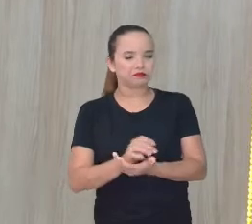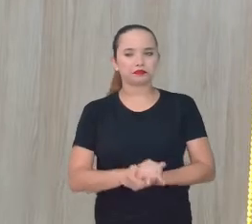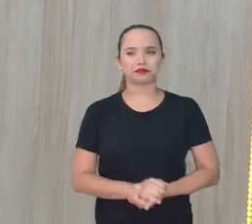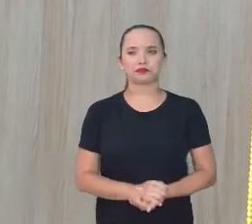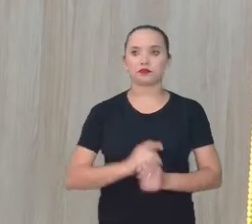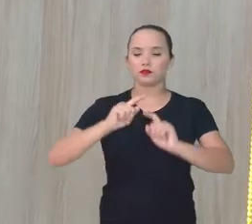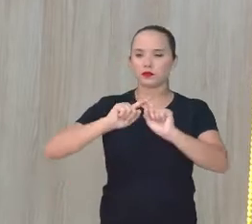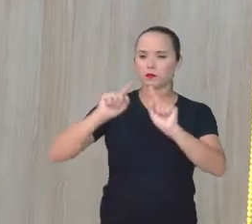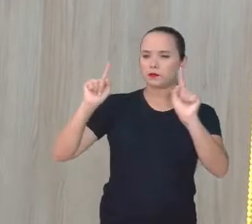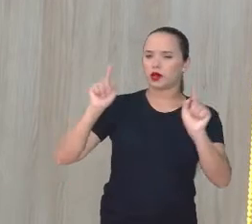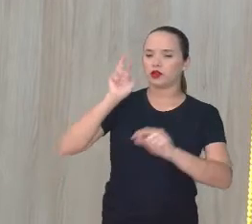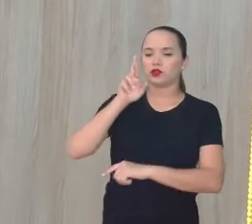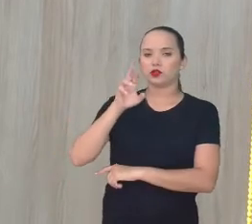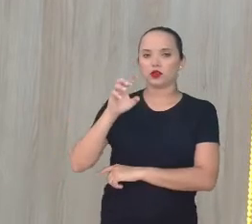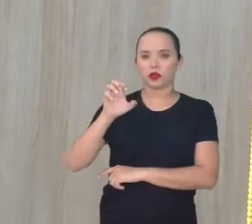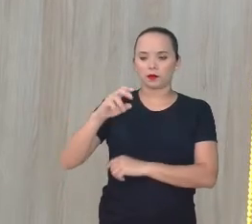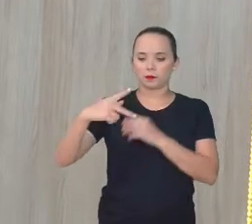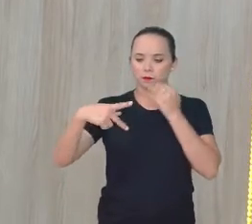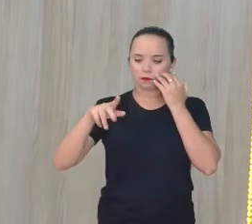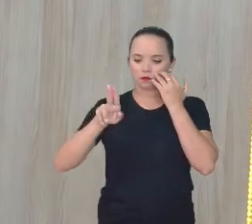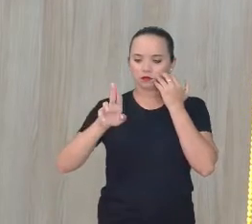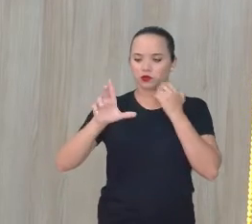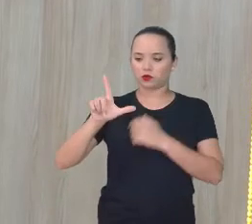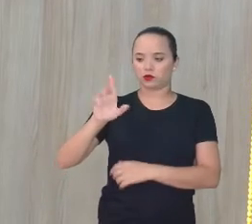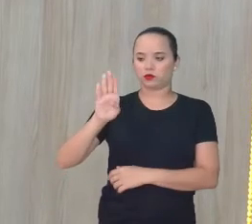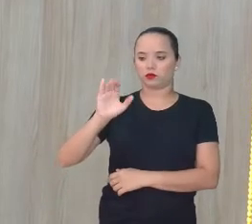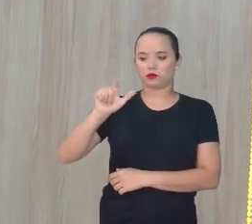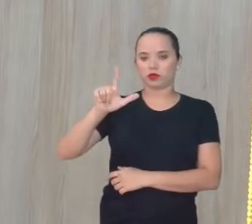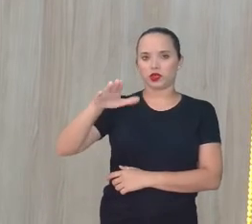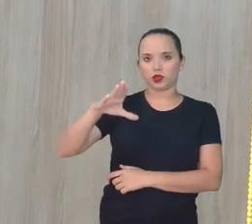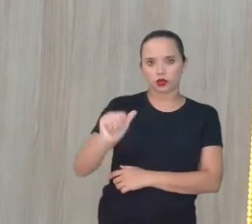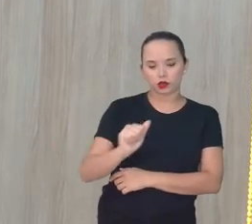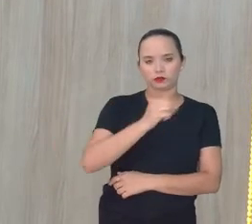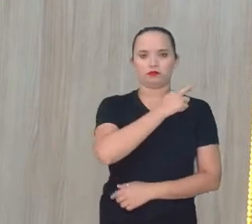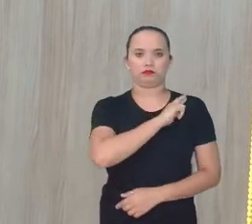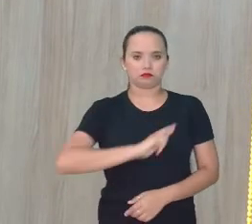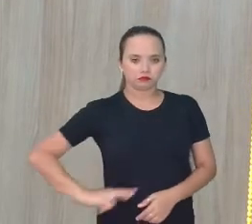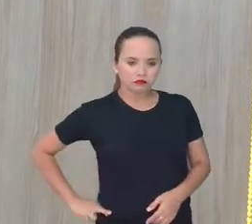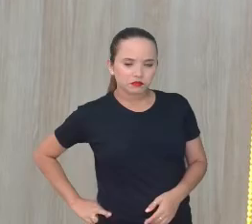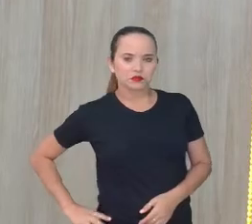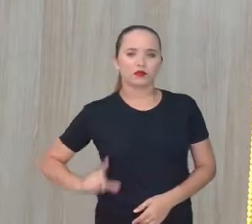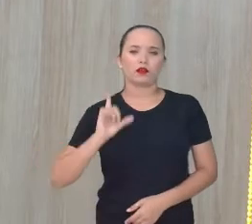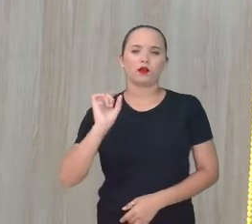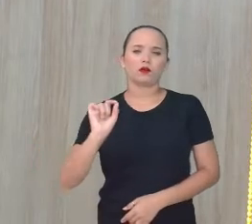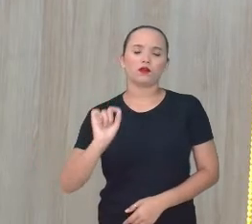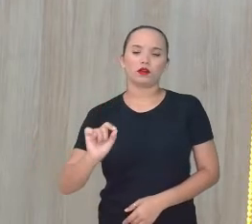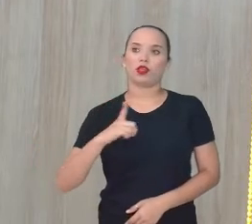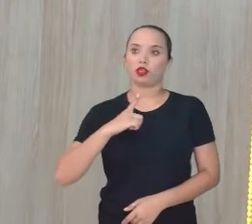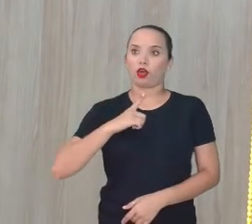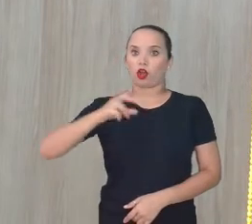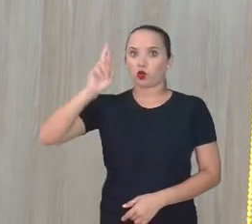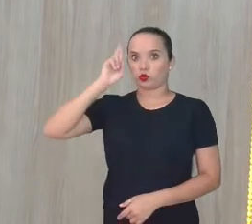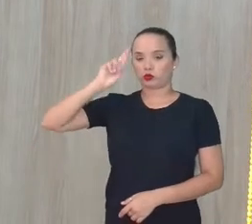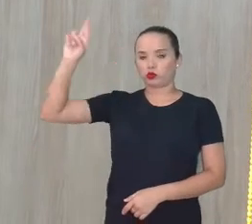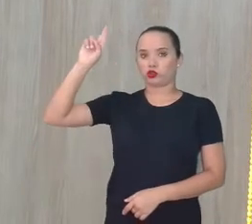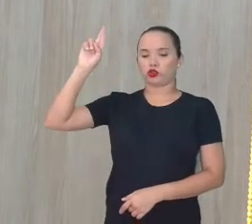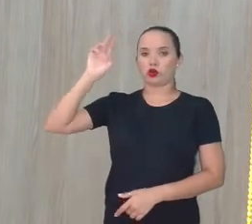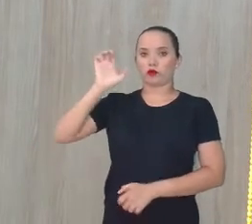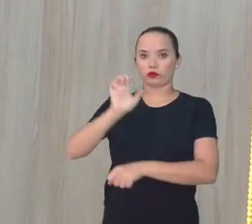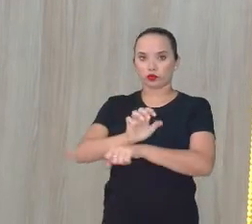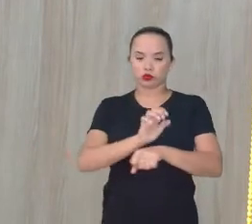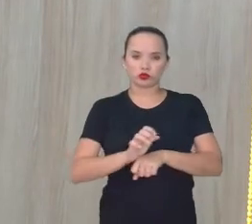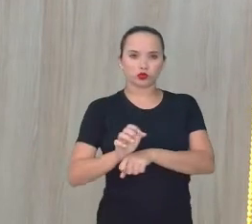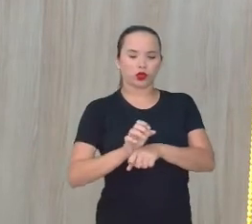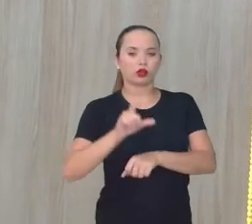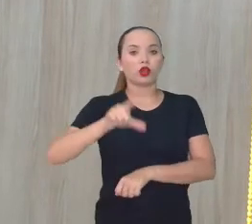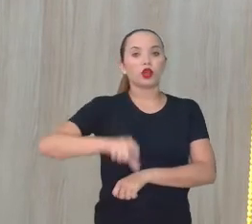palavra que descreve uma forma de governo em que o chefe de Estado é eleito pelos representantes dos cidadãos ou pelos